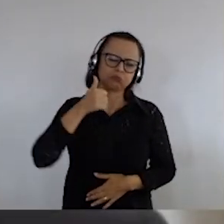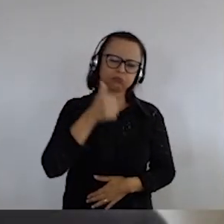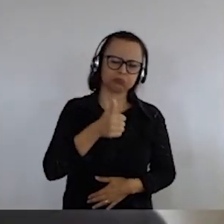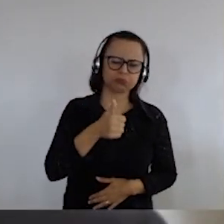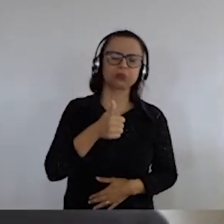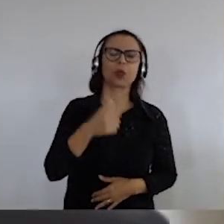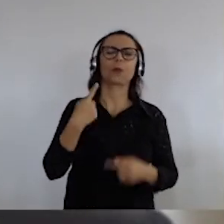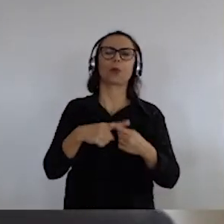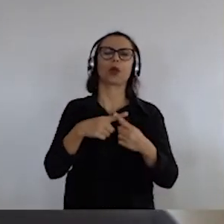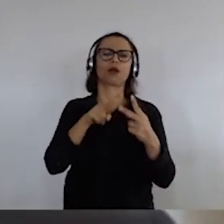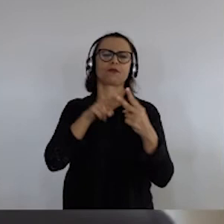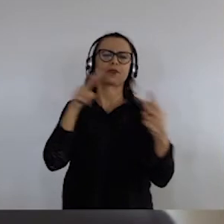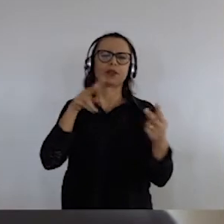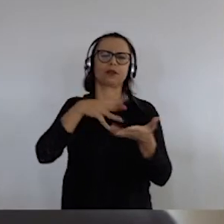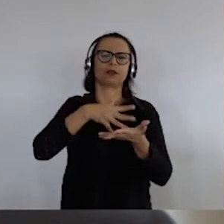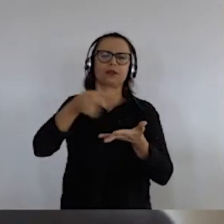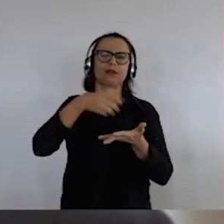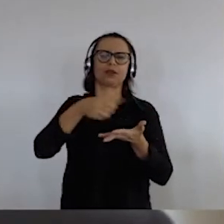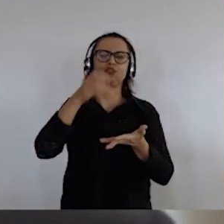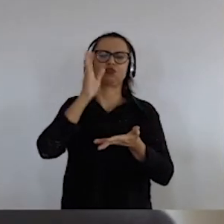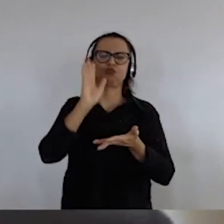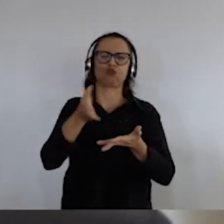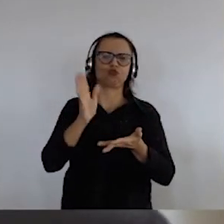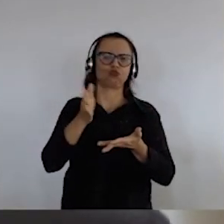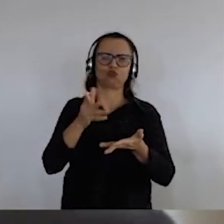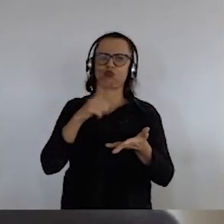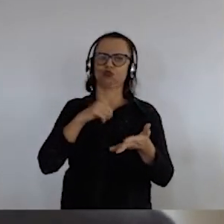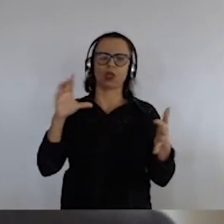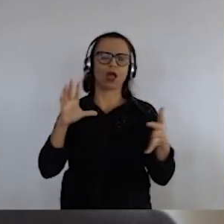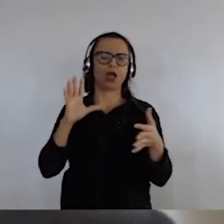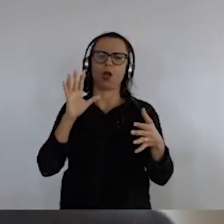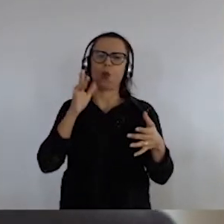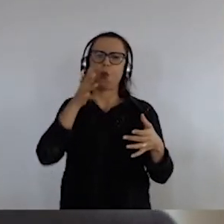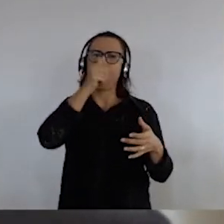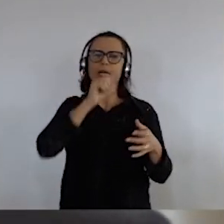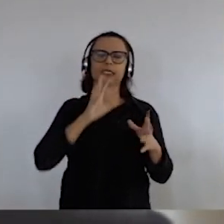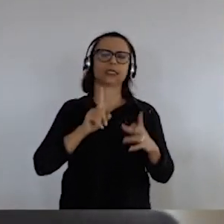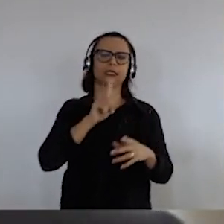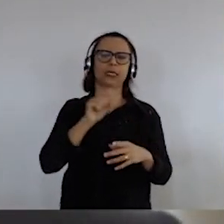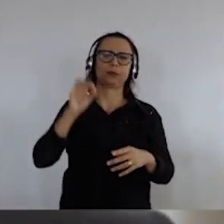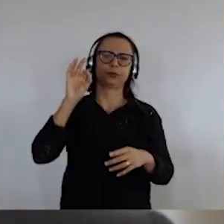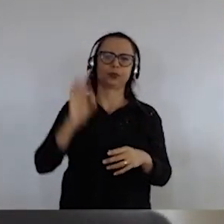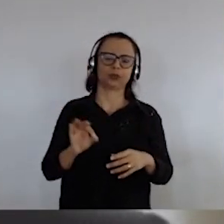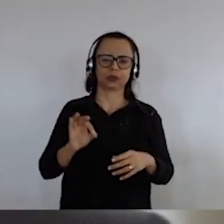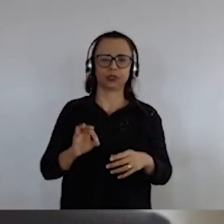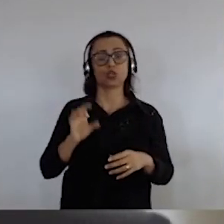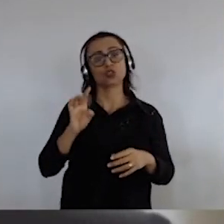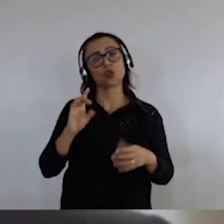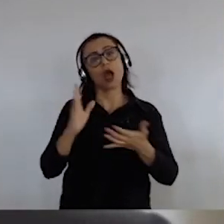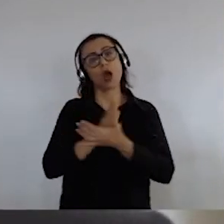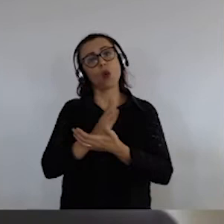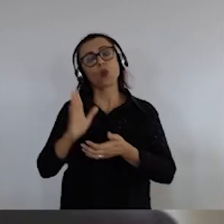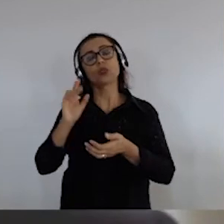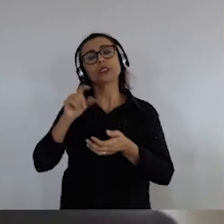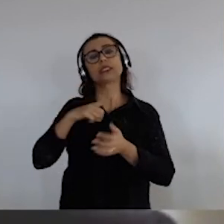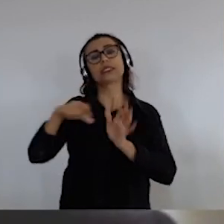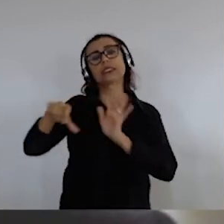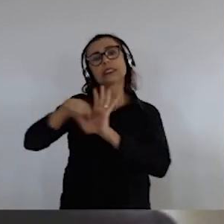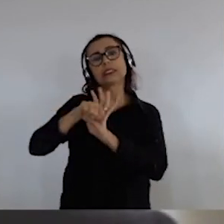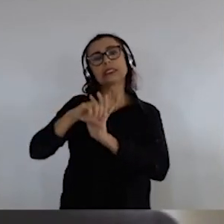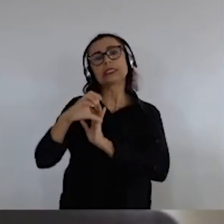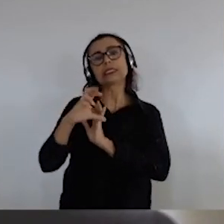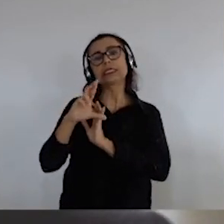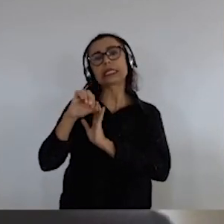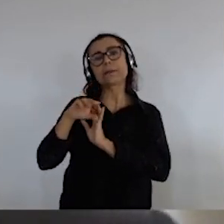a virtualização é quase que integral dos processos, com exceção dos processos criminais, mas